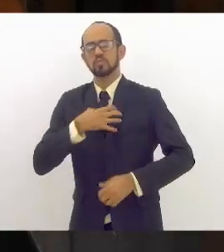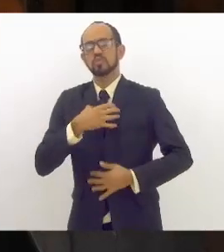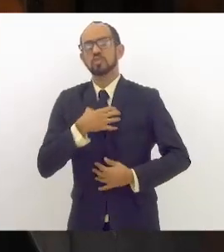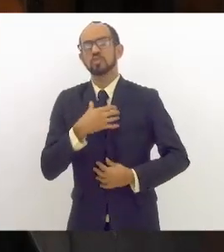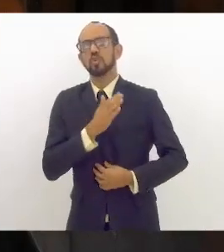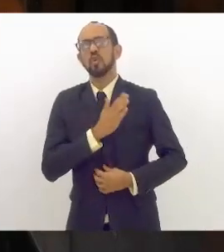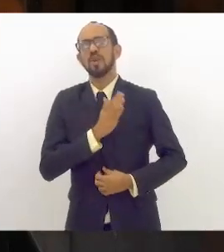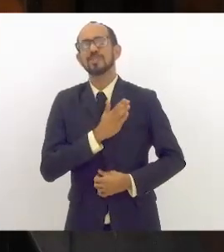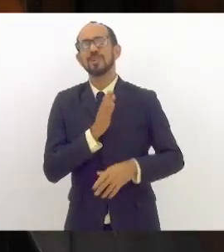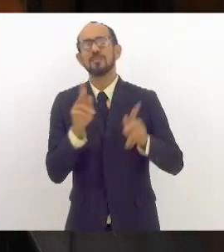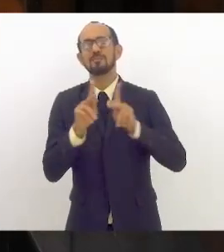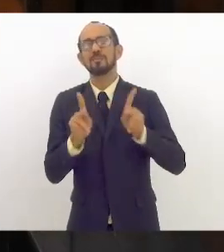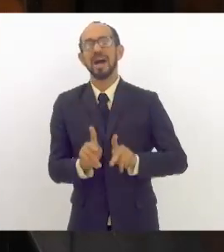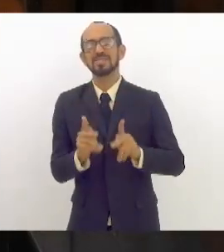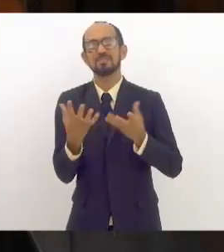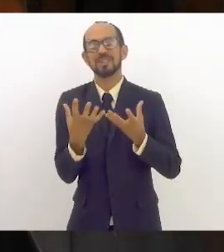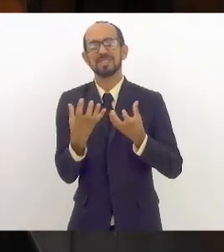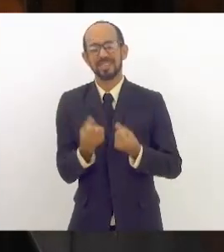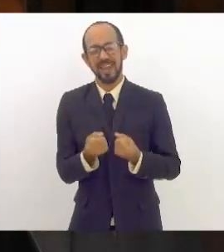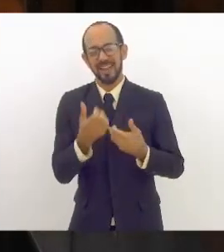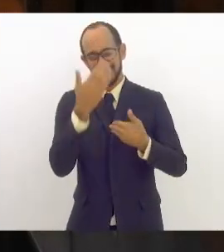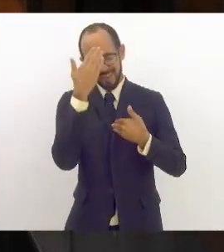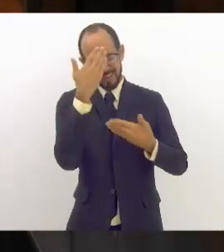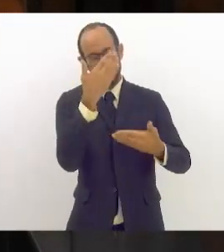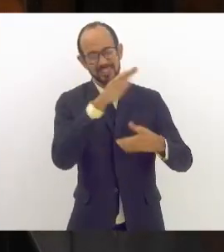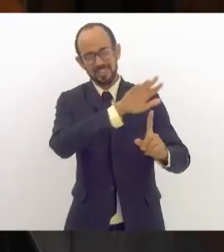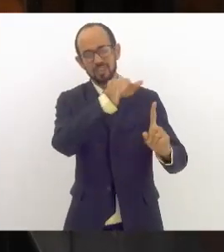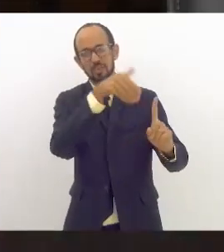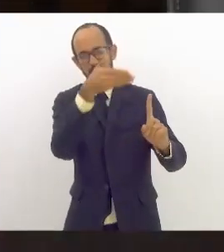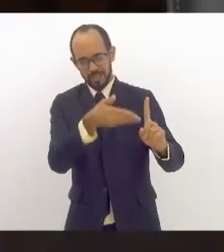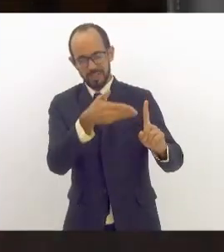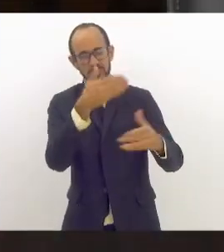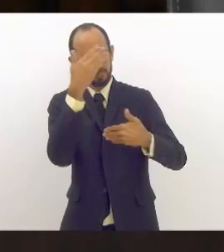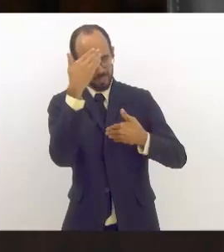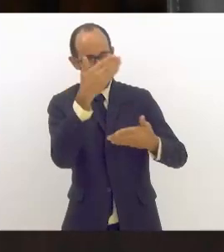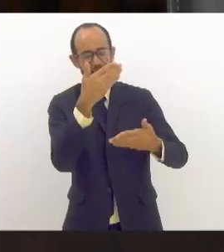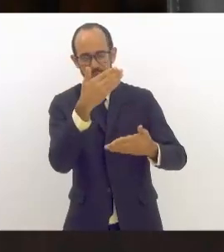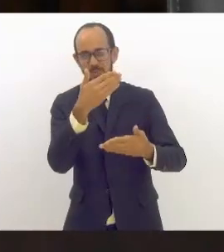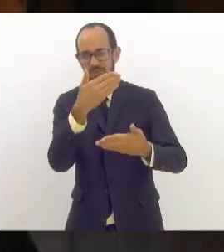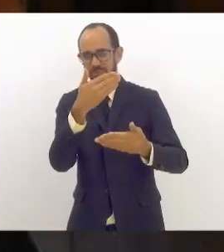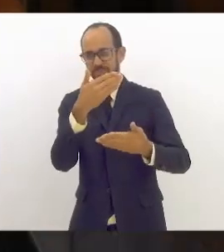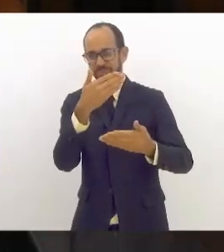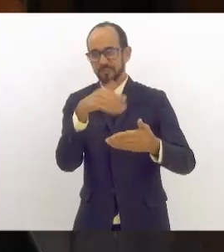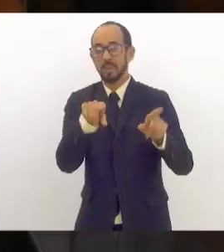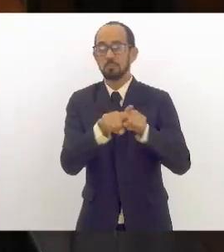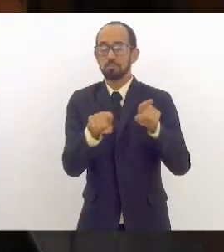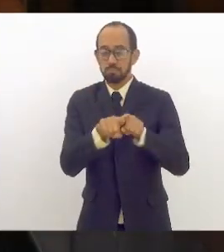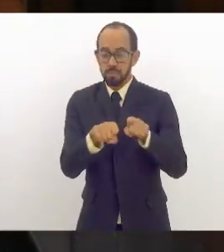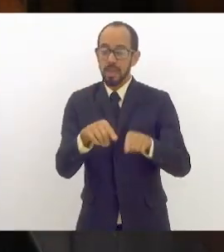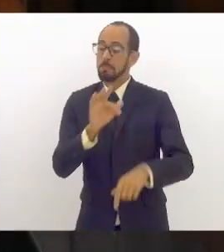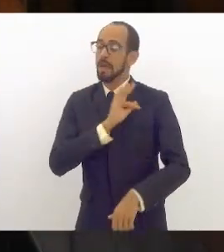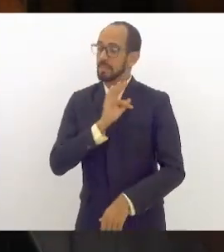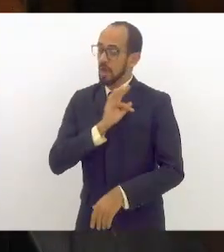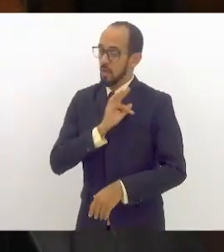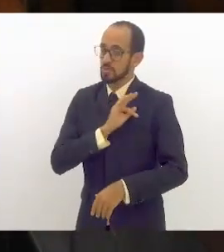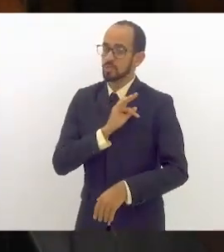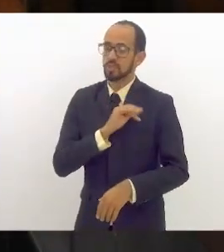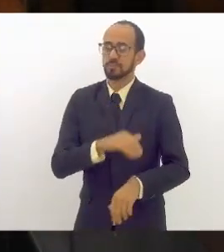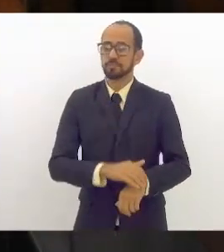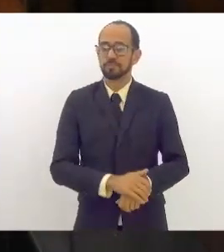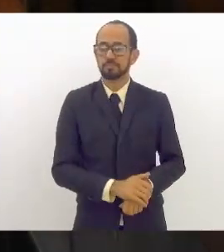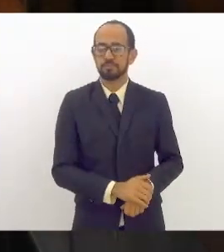em paz para aceitar e agradecer essa homenagem Muito obrigado e o mesmo eu digo da deputada Marta Rocha